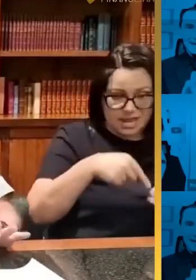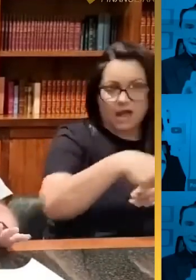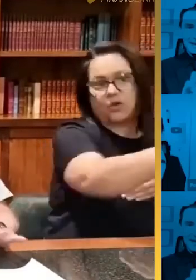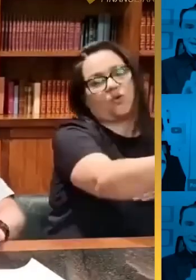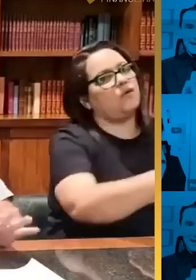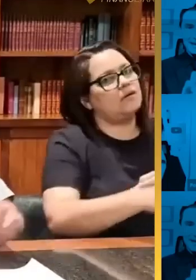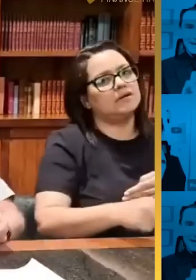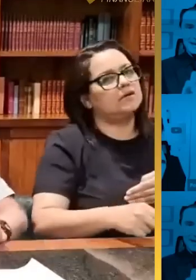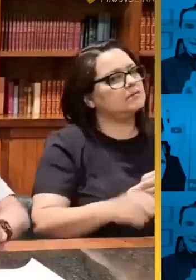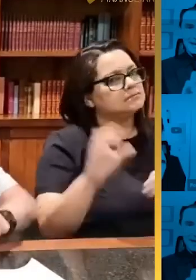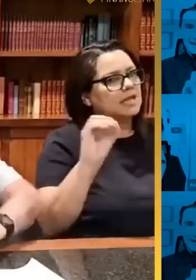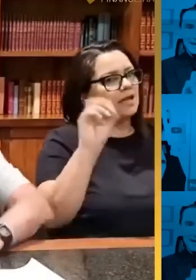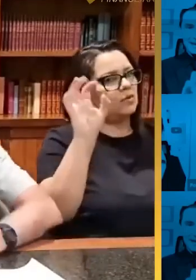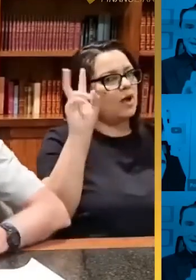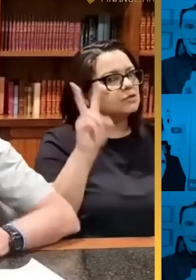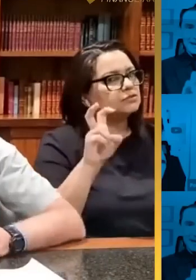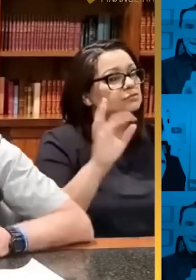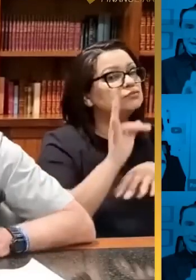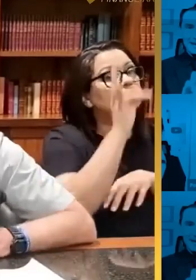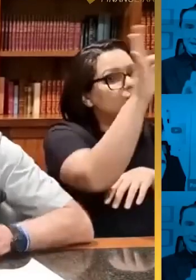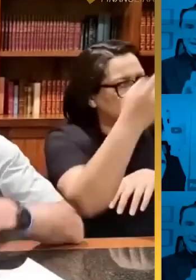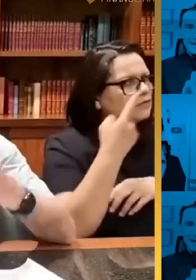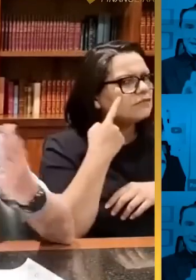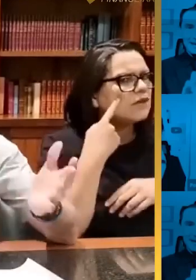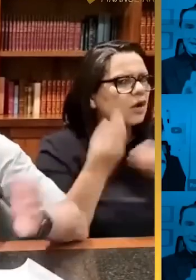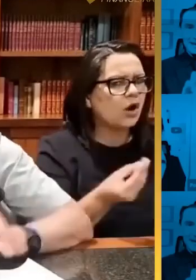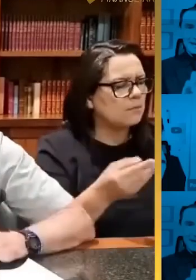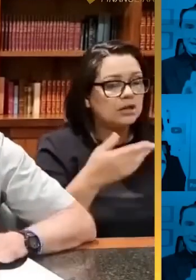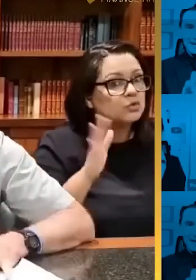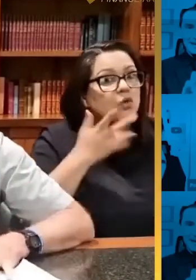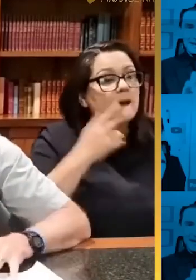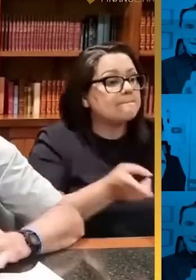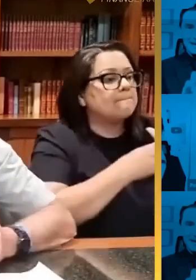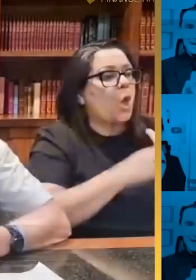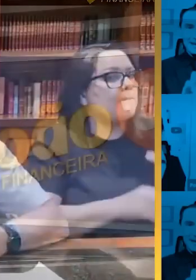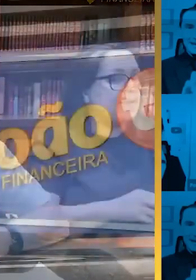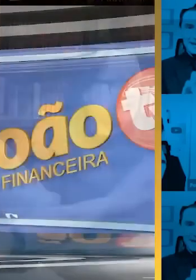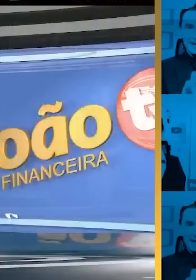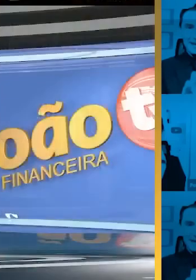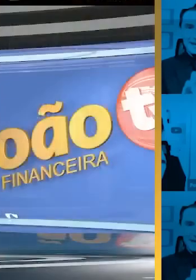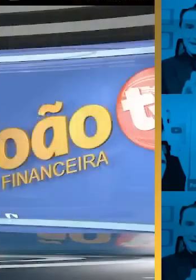não se discute esse assunto, zero. Tá? No futuro a gente vê como é que fica, né? Não estou prometendo o Ministério aqui também.